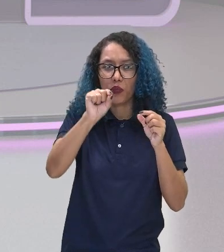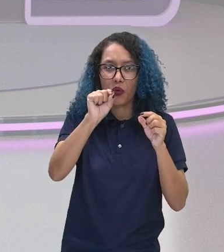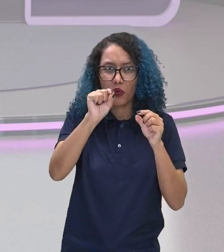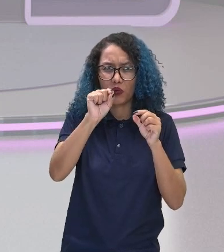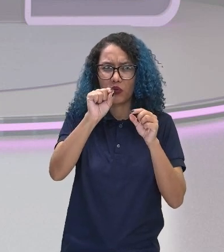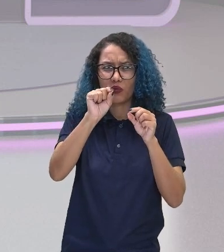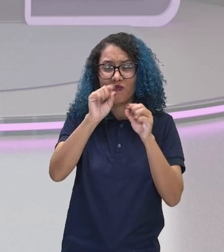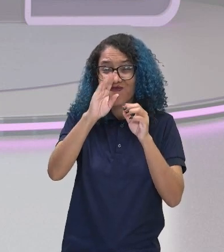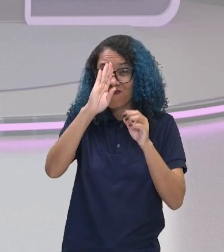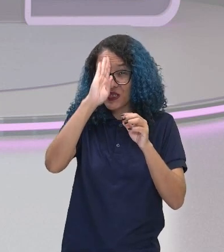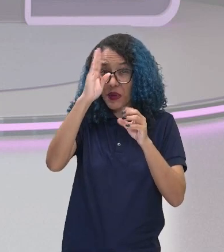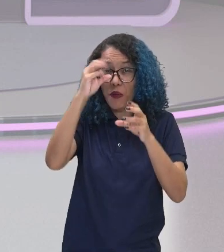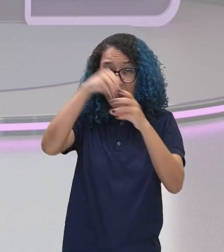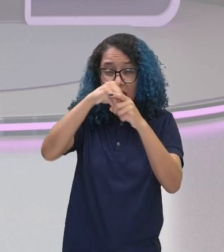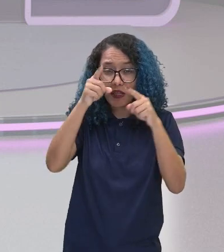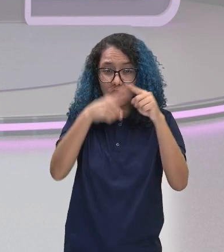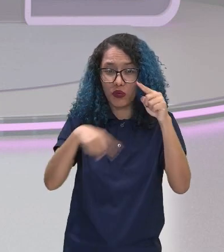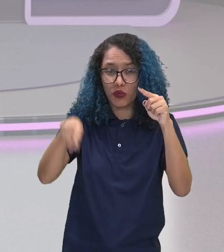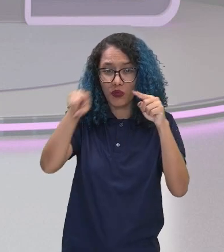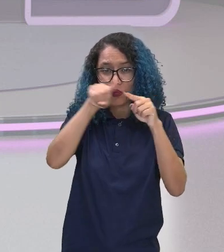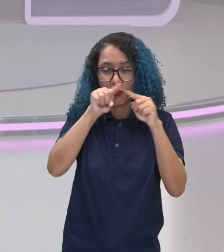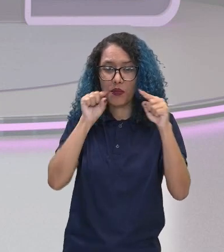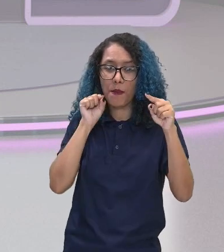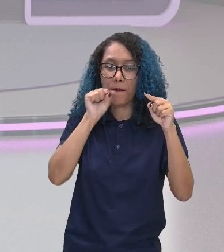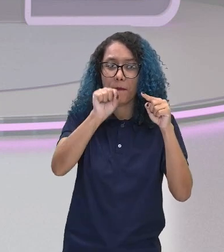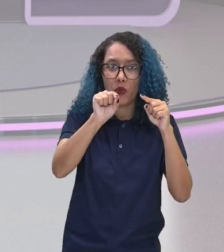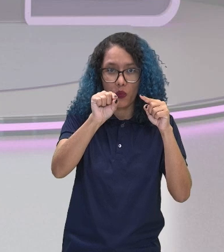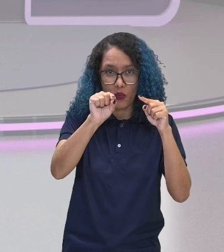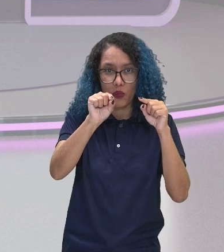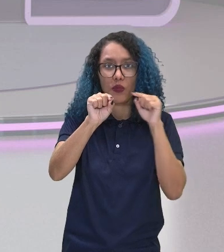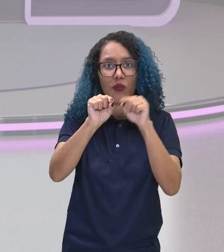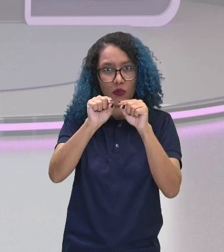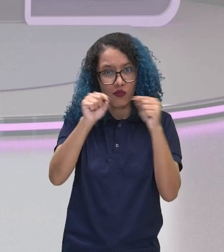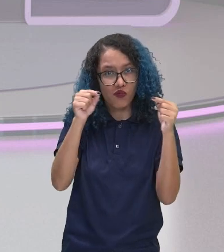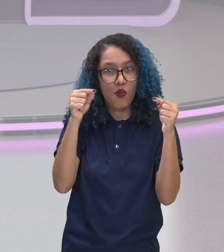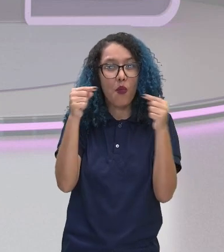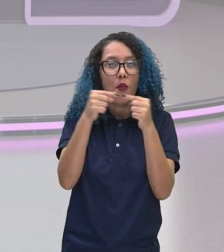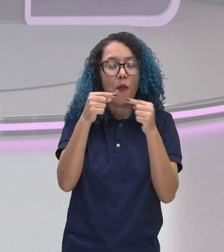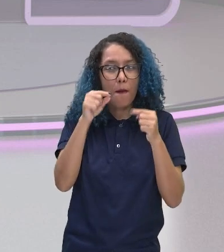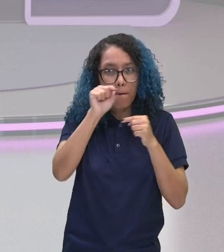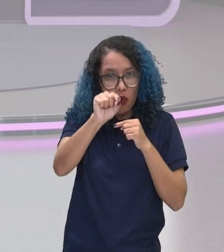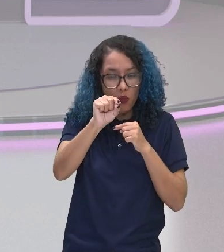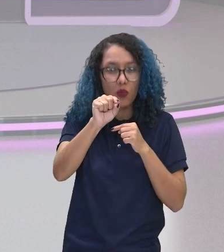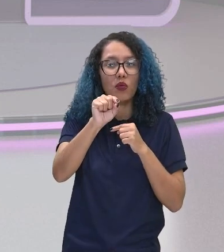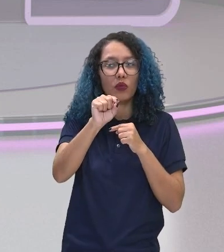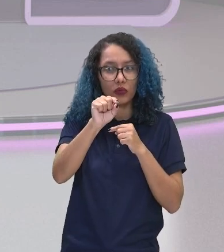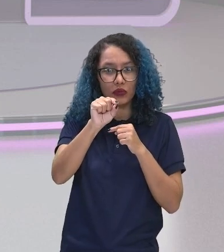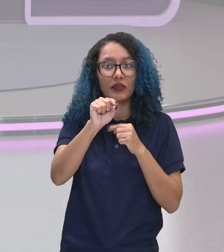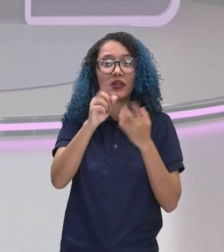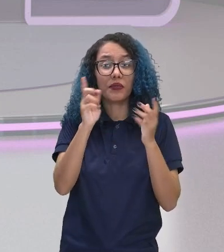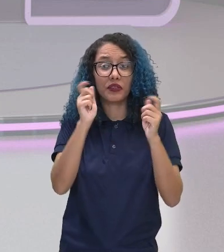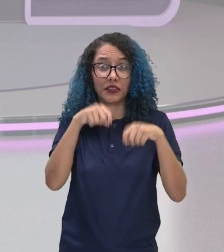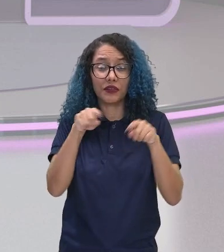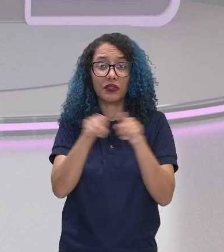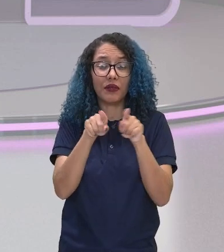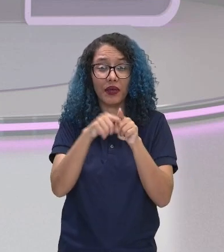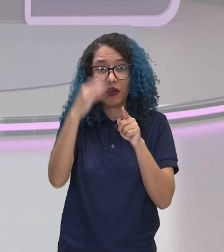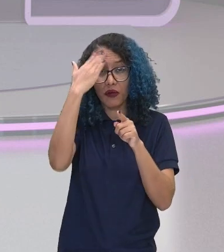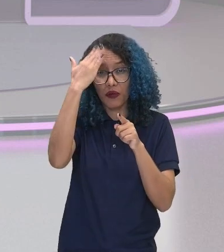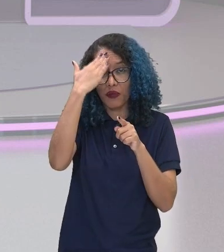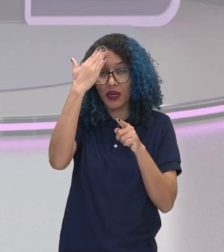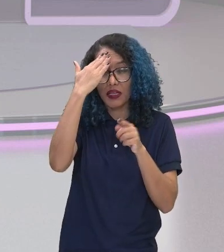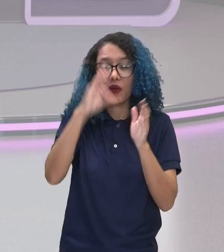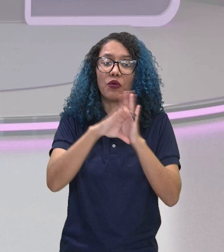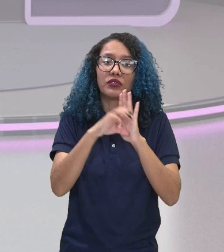no centro da circunferência. E é a partir dele que nós vamos entender o que é o raio e o que é o diâmetro